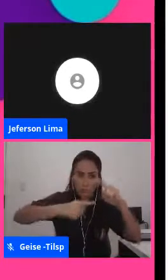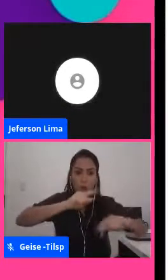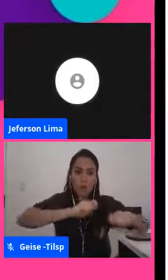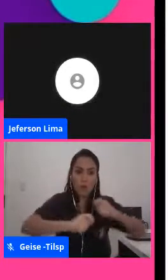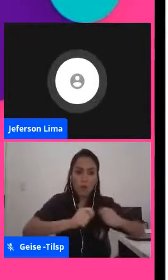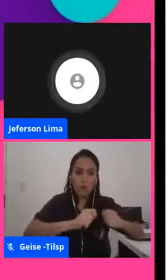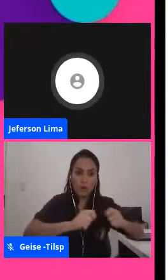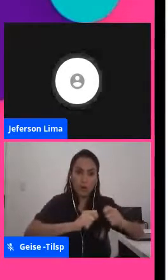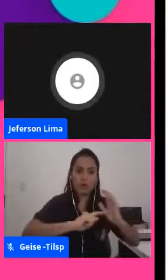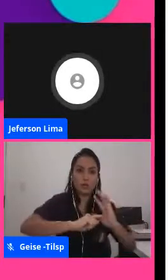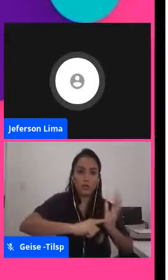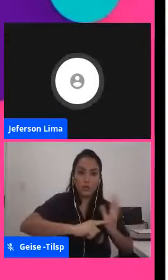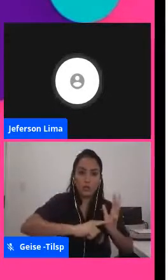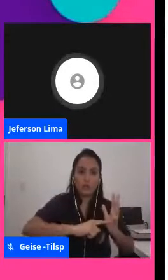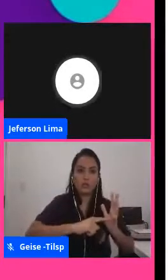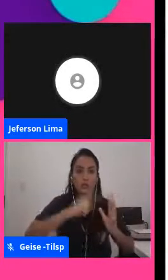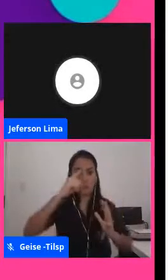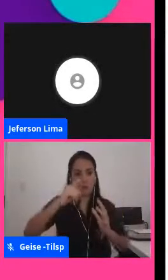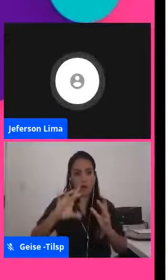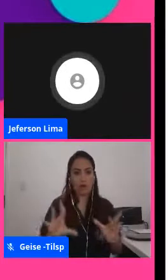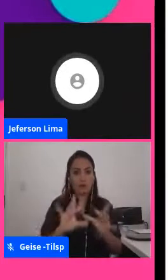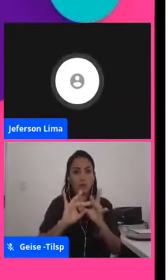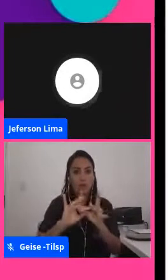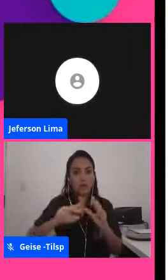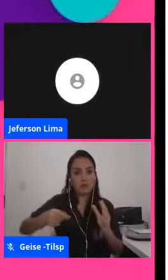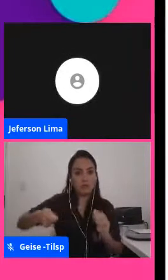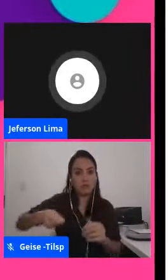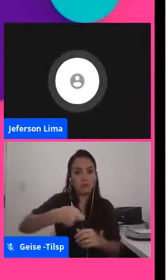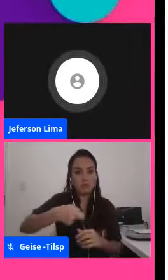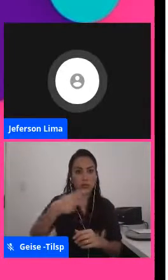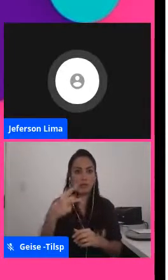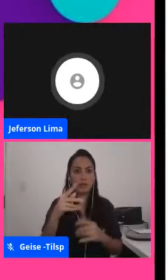robô. Ou eu posso querer colocar um controlador...